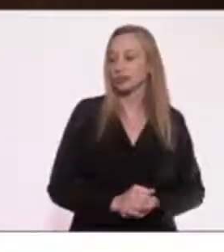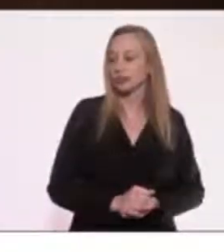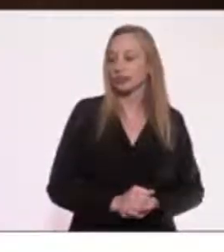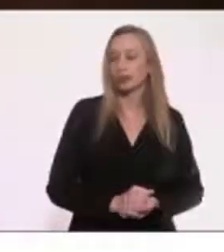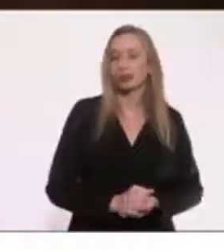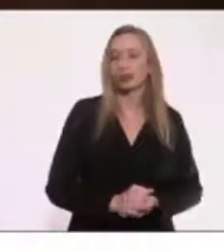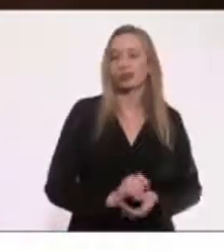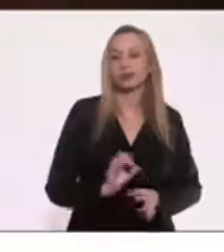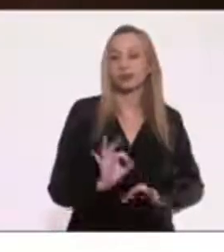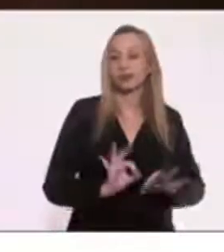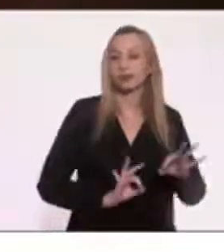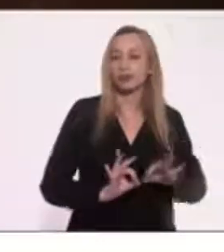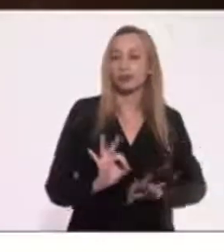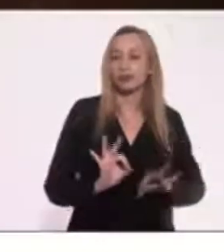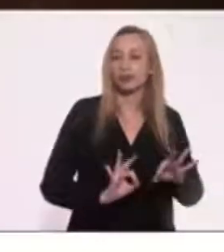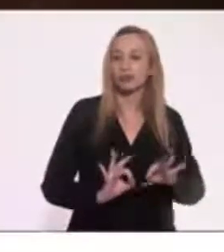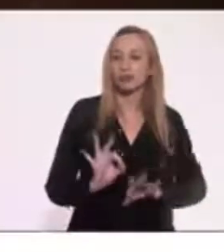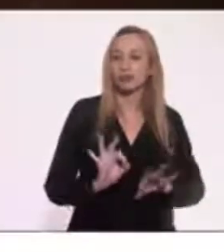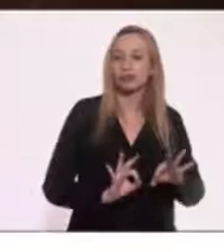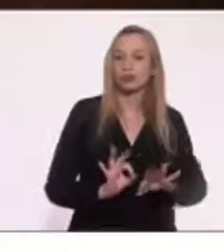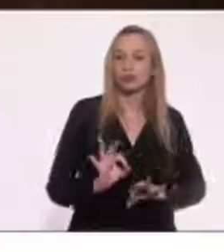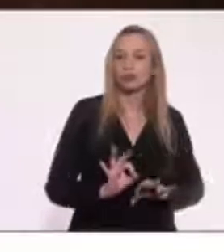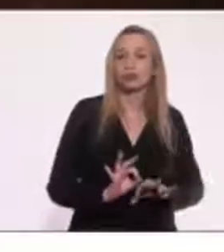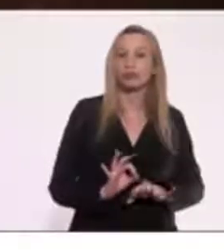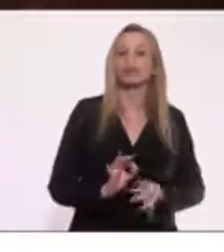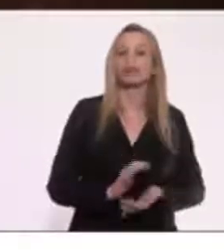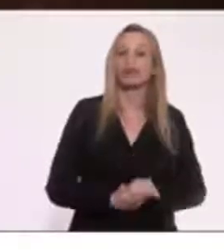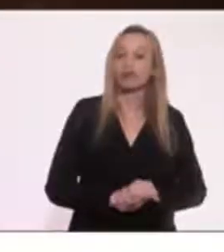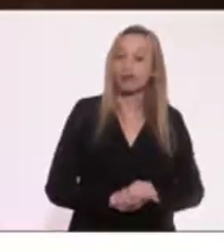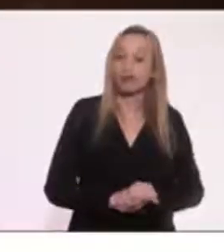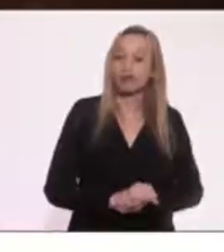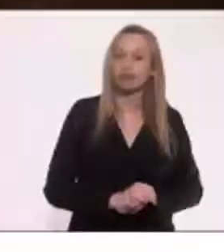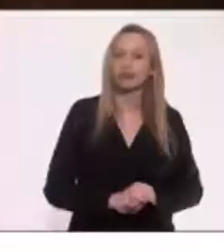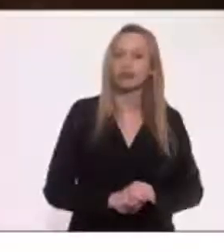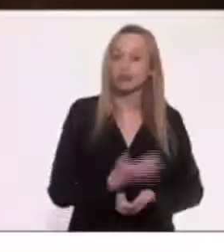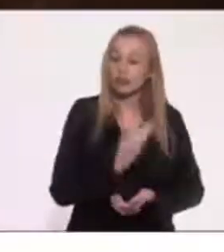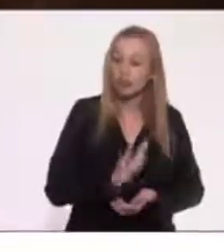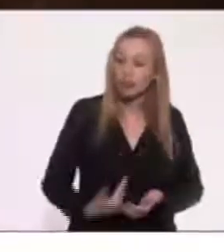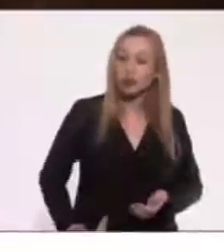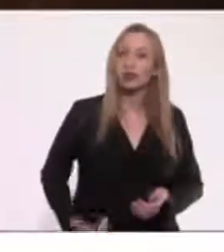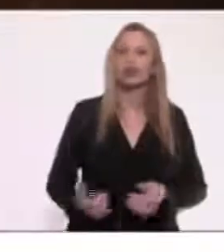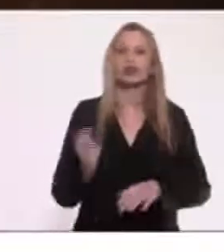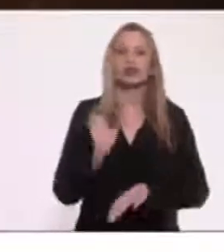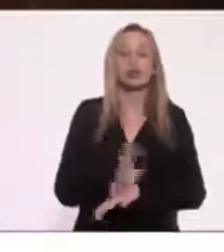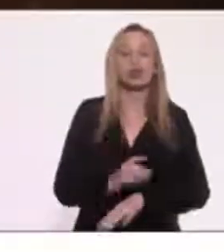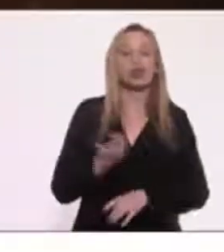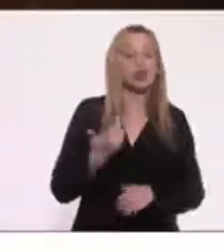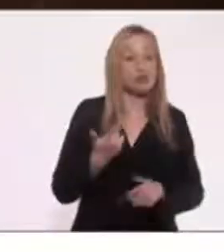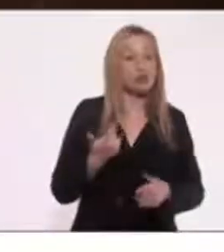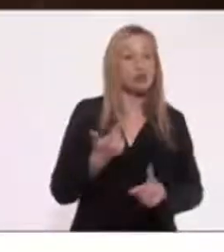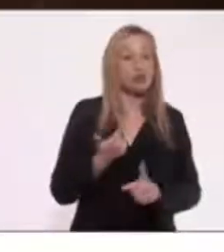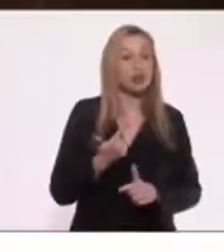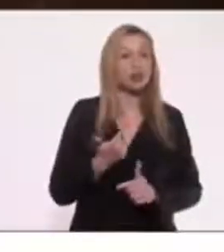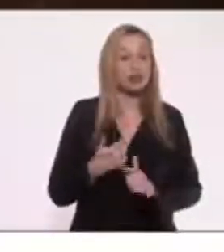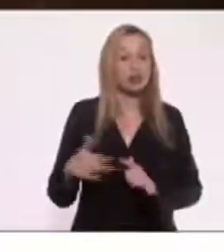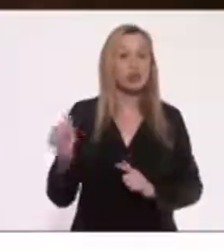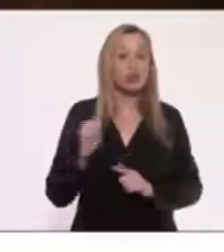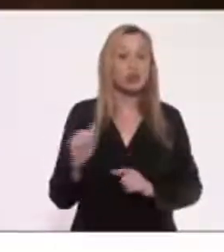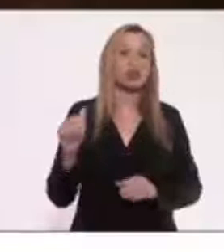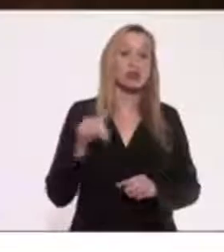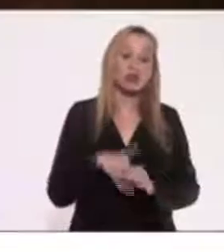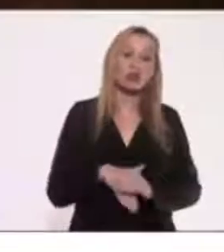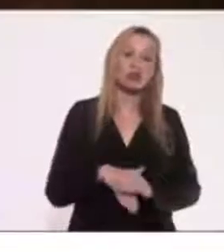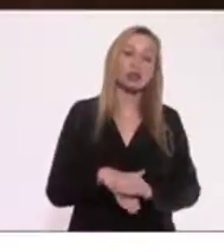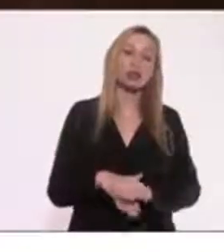num projeto muito ousado de governar esse Estado, vencer a eleição. Então, exatamente, eu tenho convicção